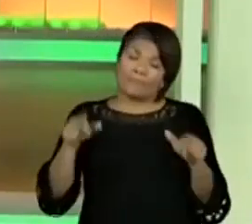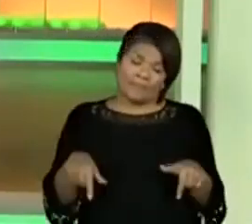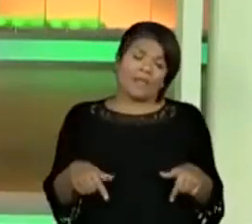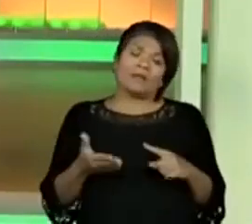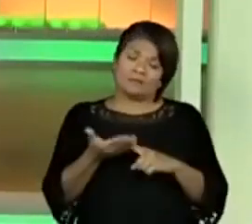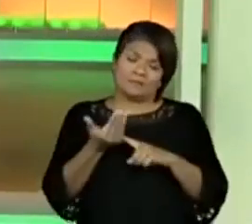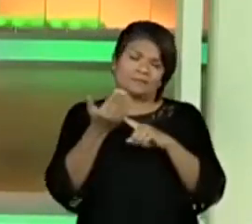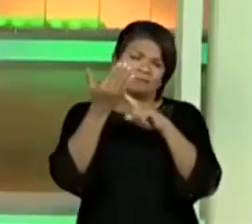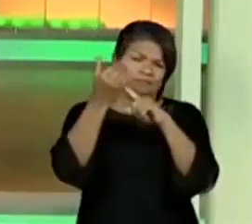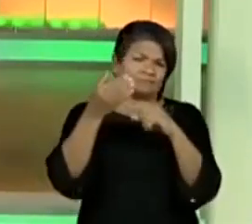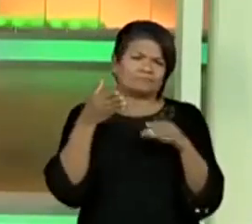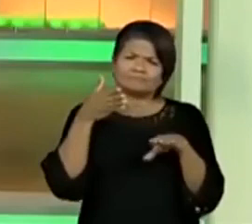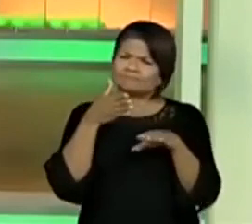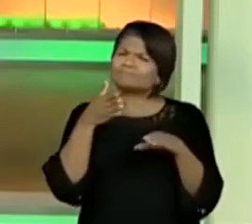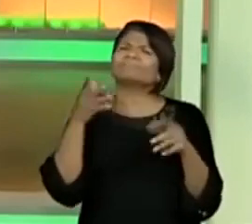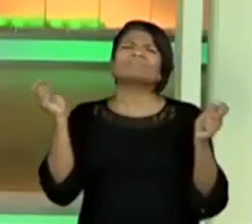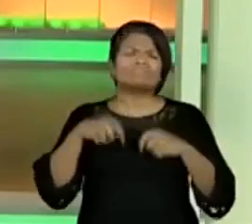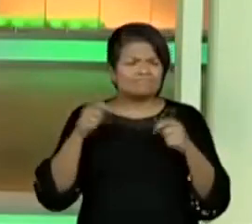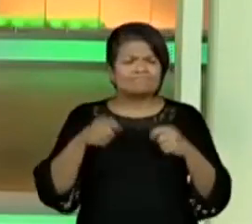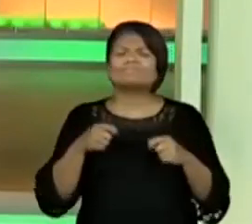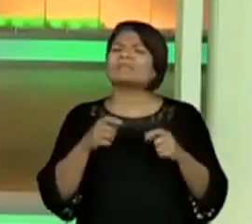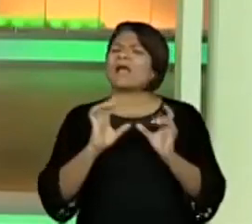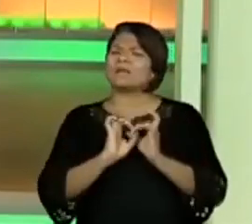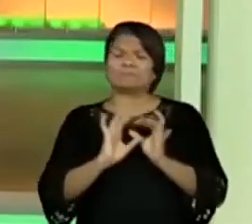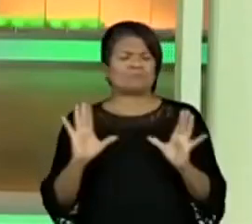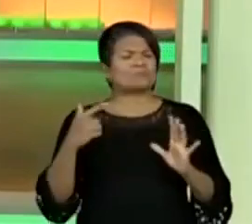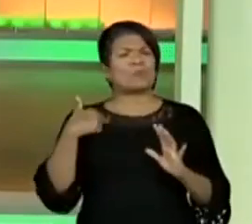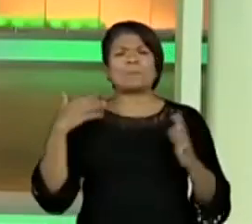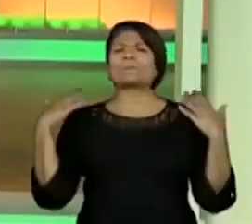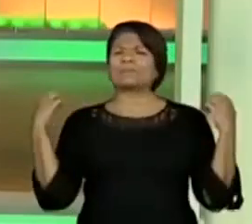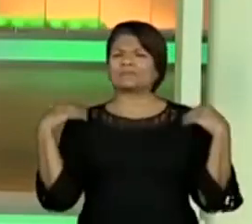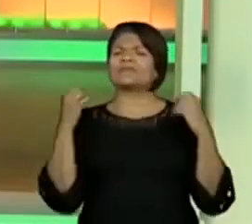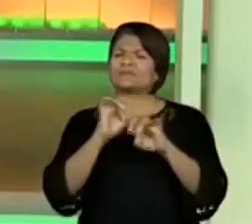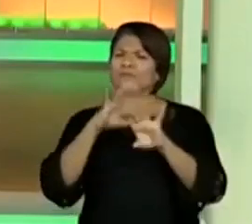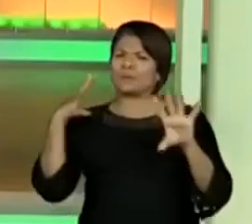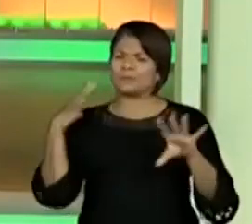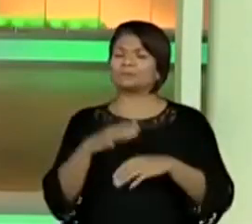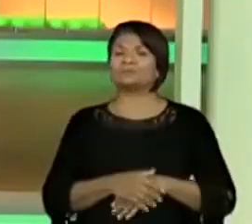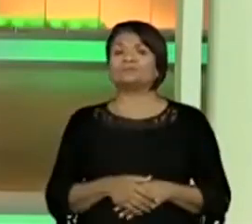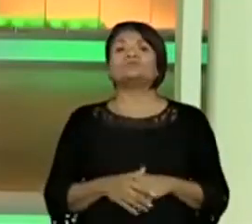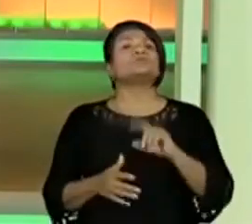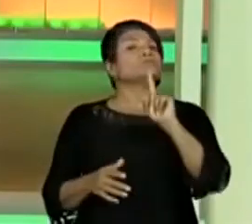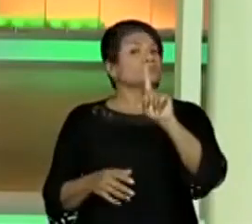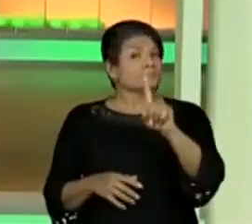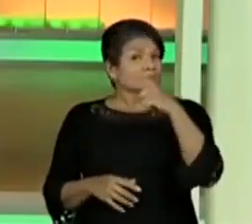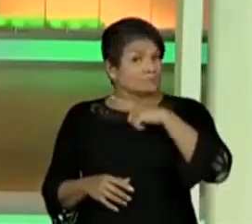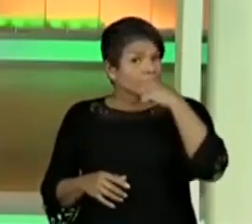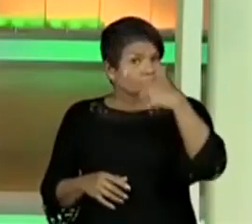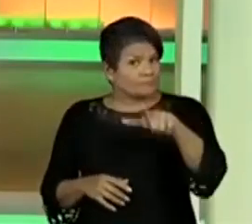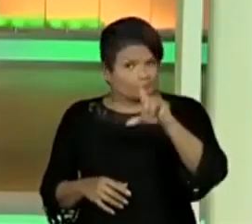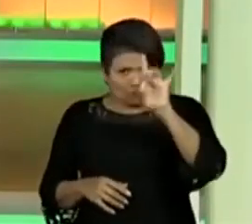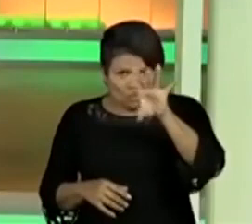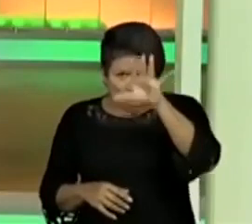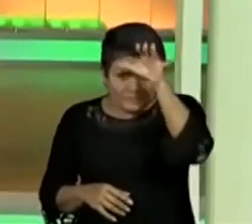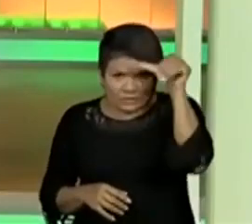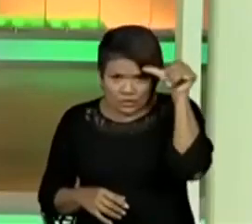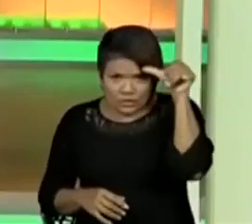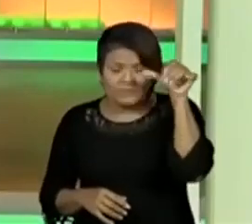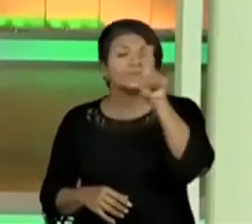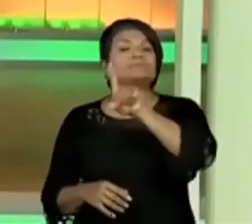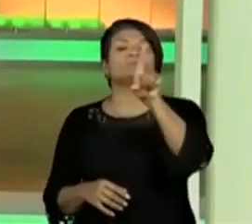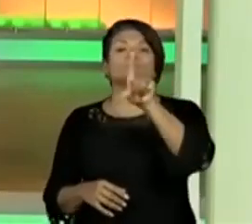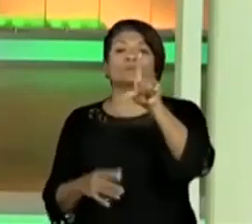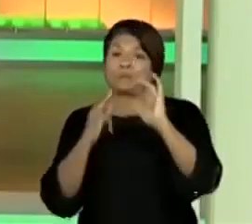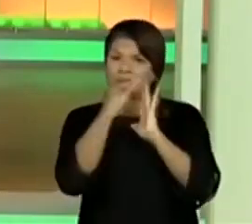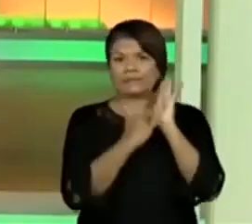dia, muito acessível que permite a gente fazer passeios virtuais. E vou dizer mais, só na Amazônia? Não, é que o nosso